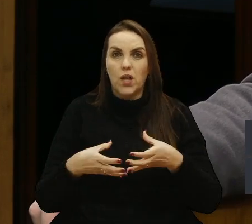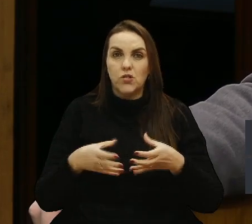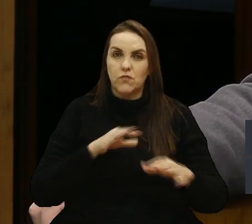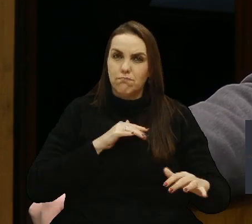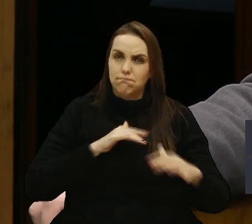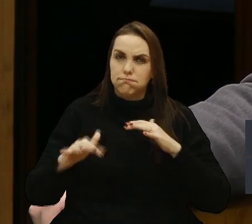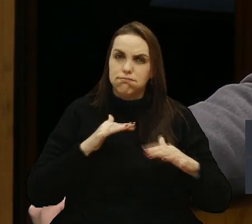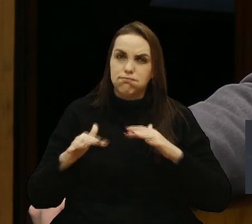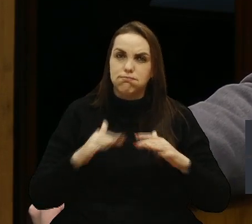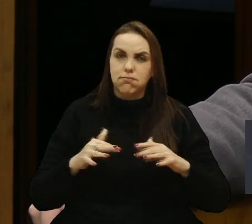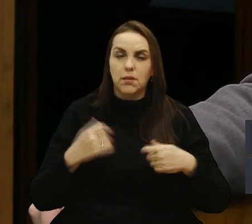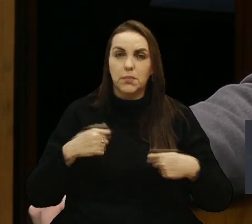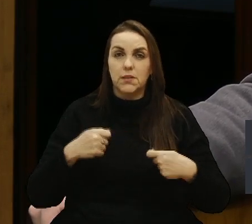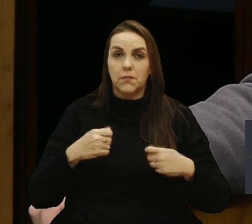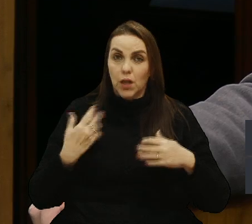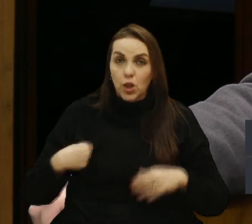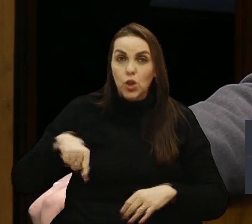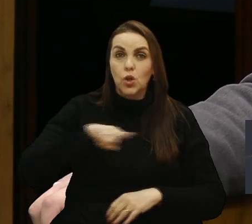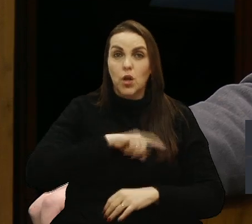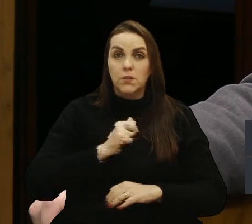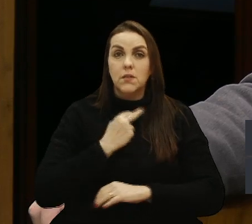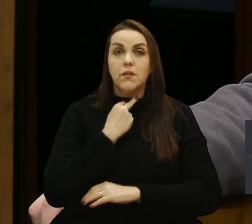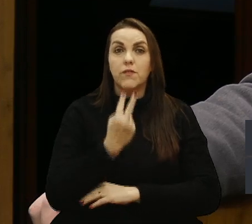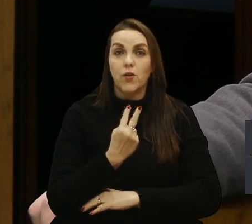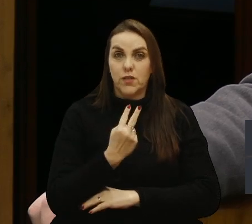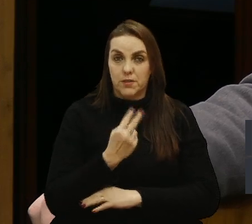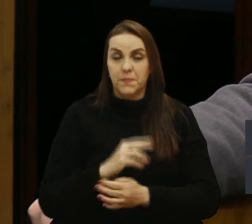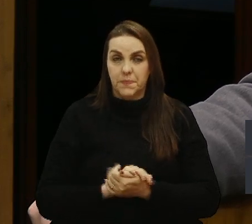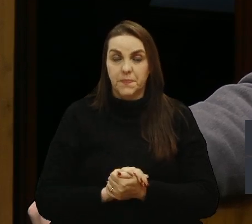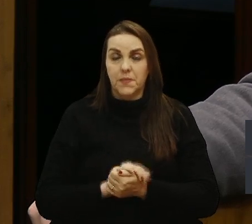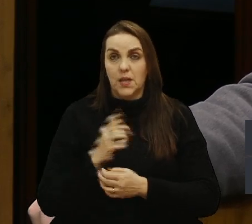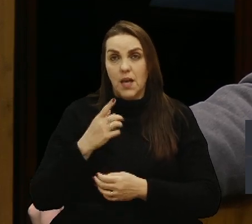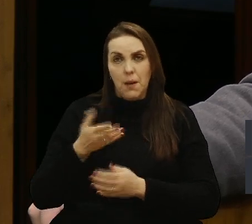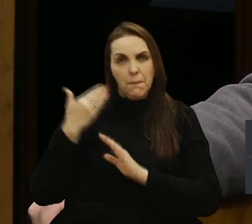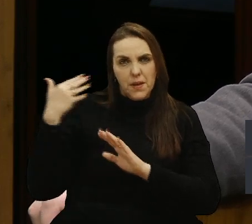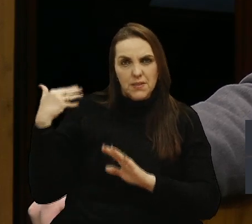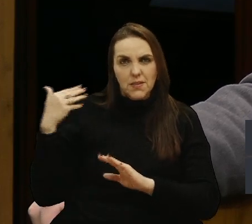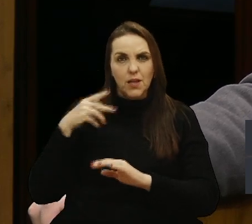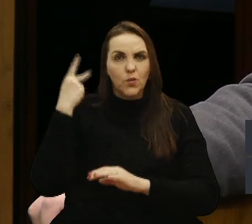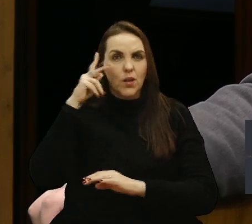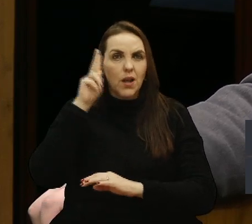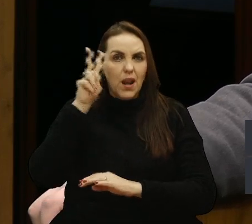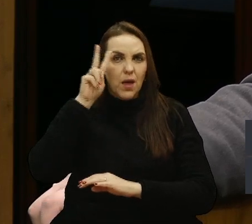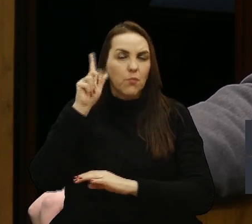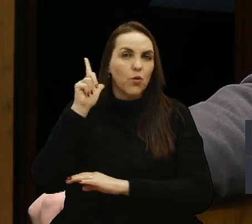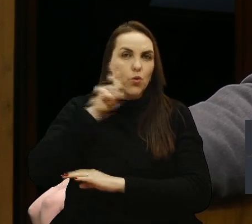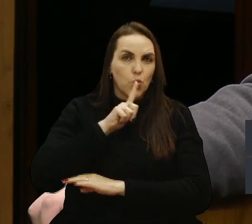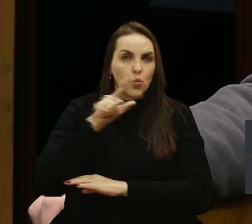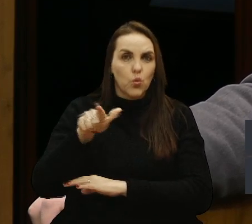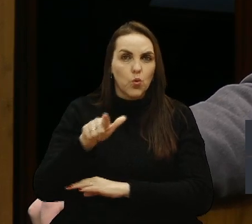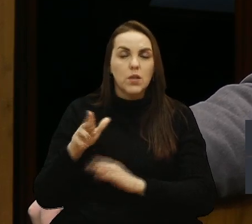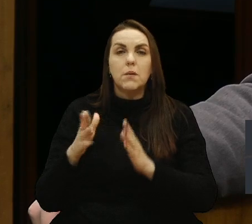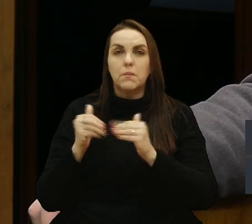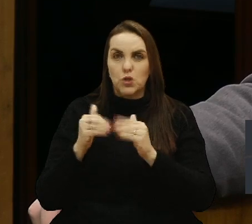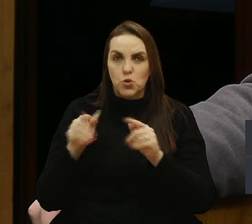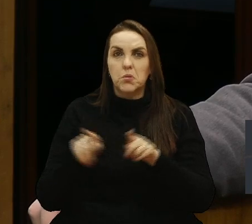mobilizar. Nós precisamos ser voz. Inclusive, à época, lembro que o vereador Lucas Carenato, que é signatário, inclusive, desse pedido